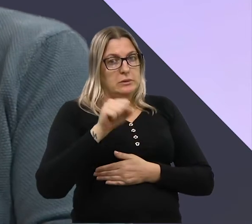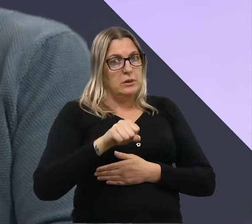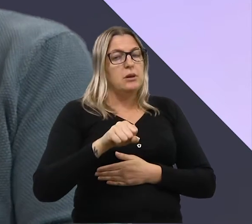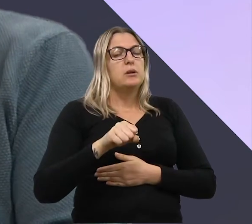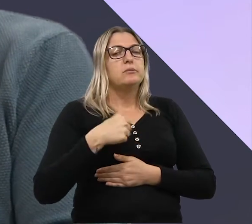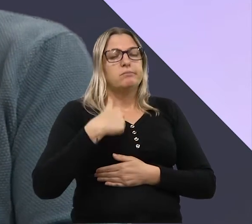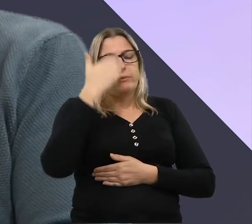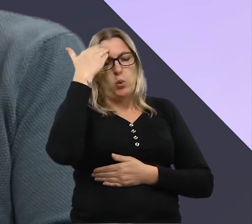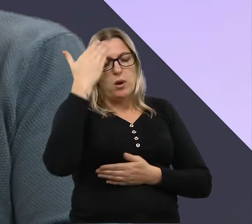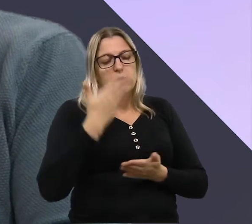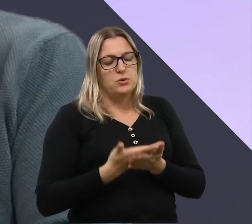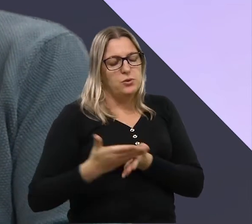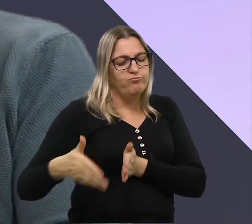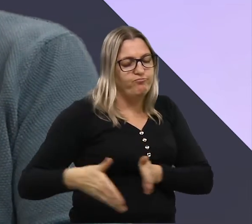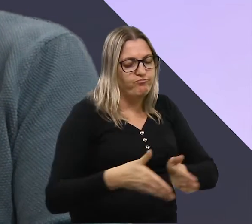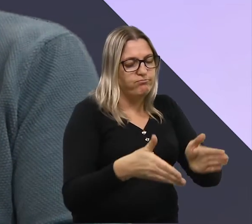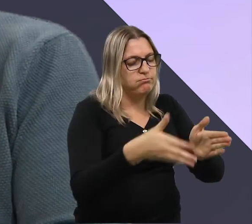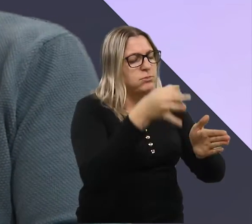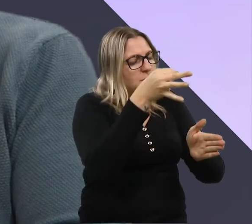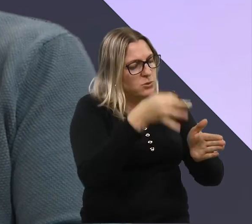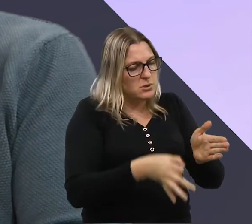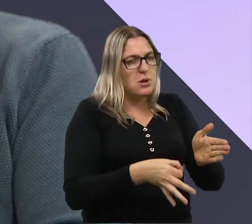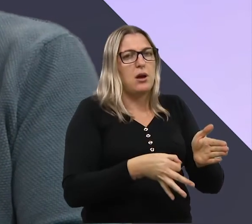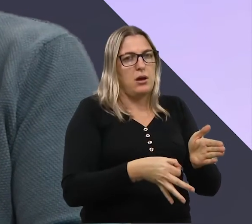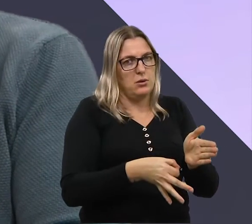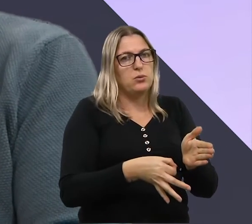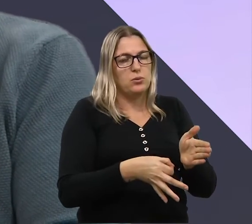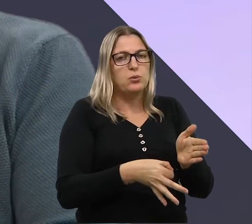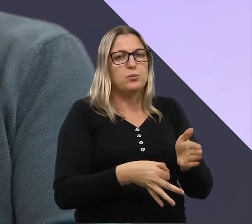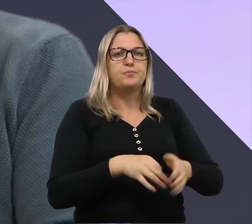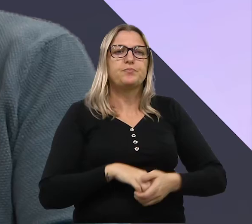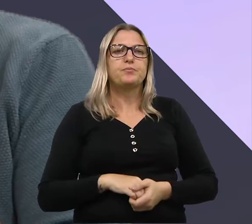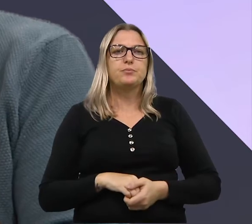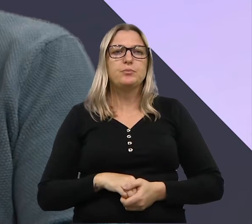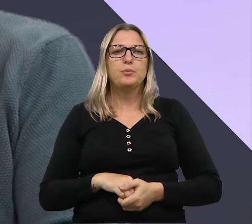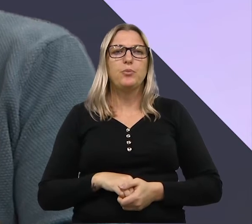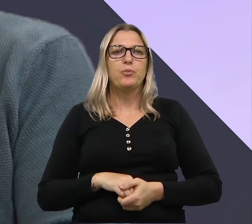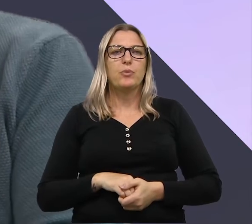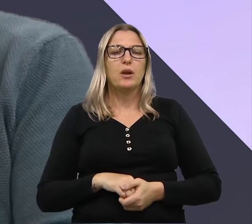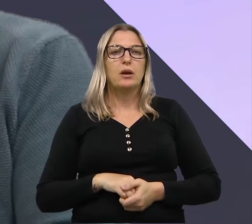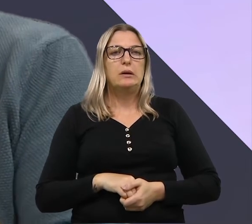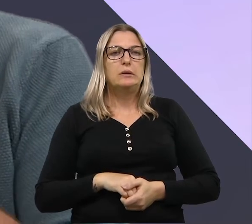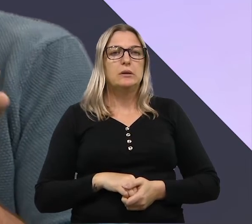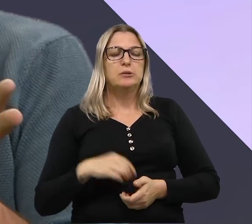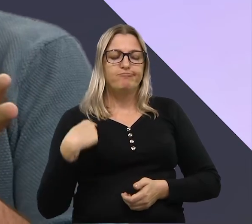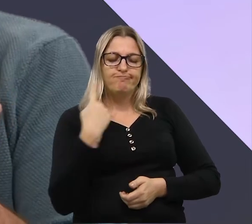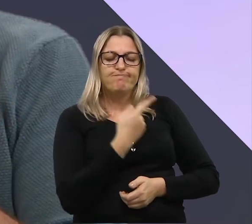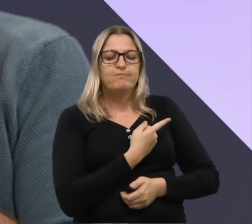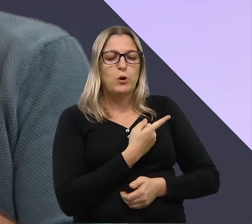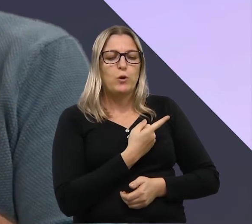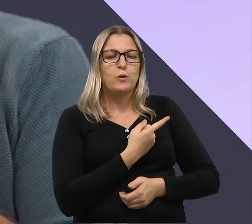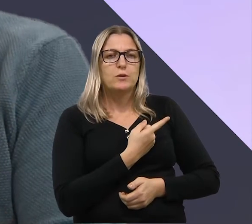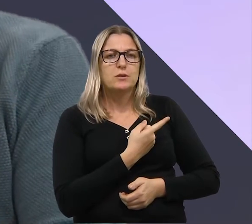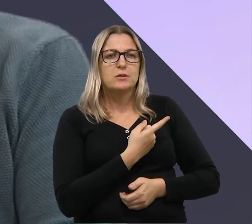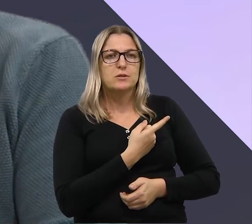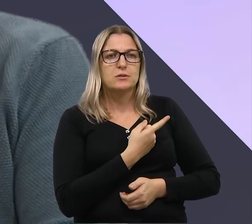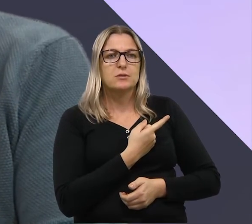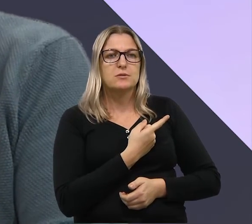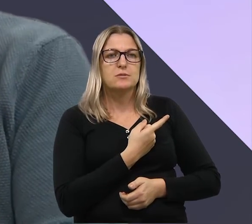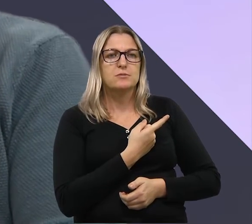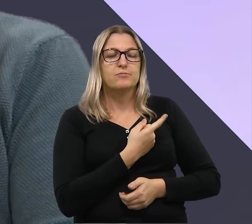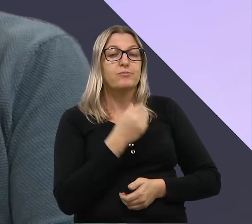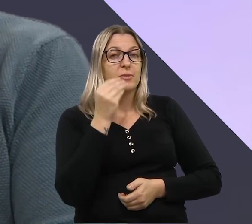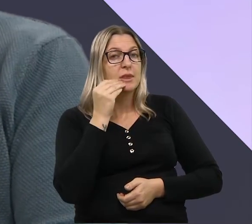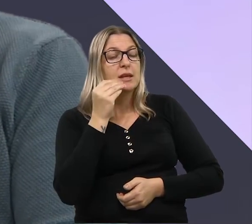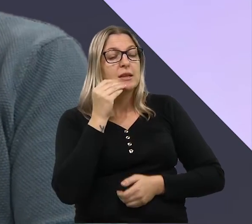no caminho certo muitas coisas que podem ter certeza absoluta se a gente segue vamos transformar tudo não